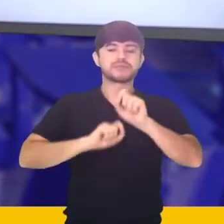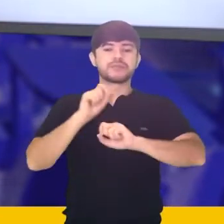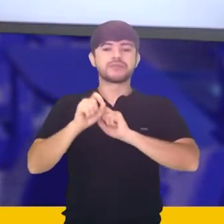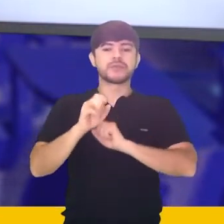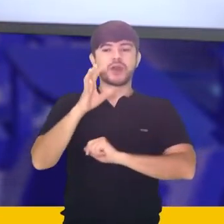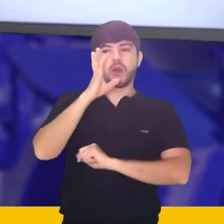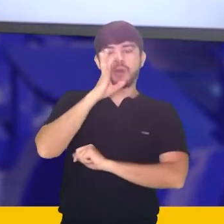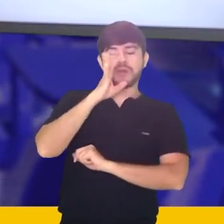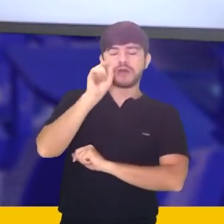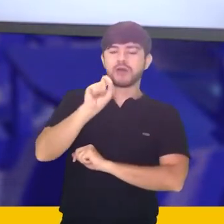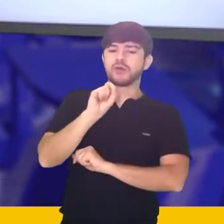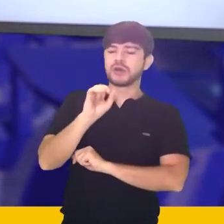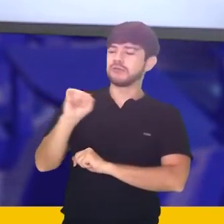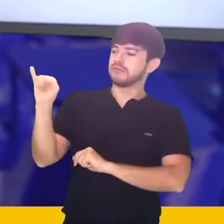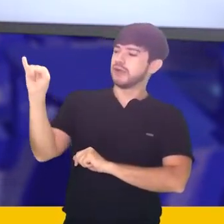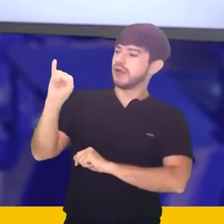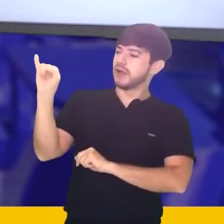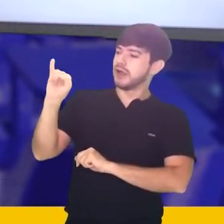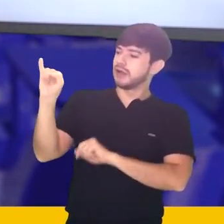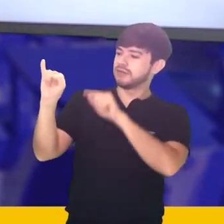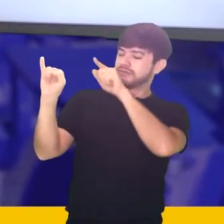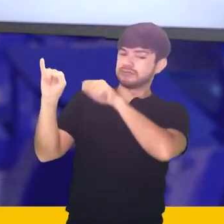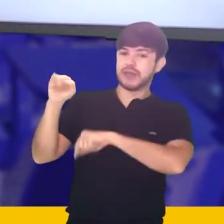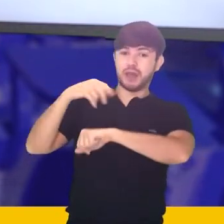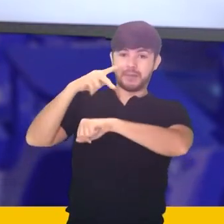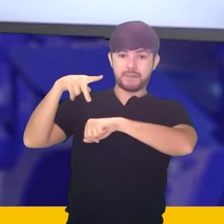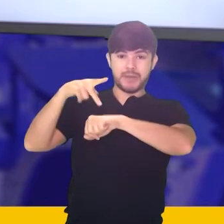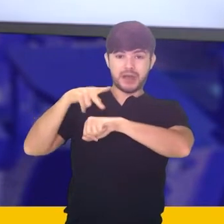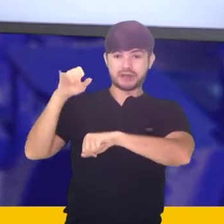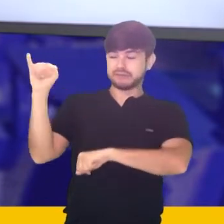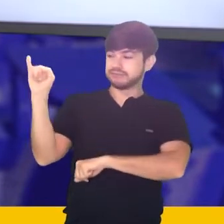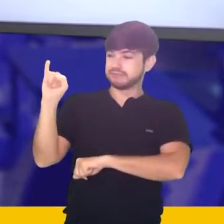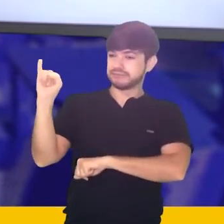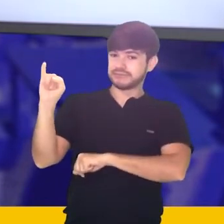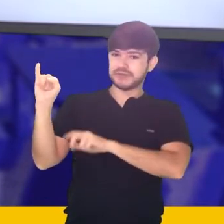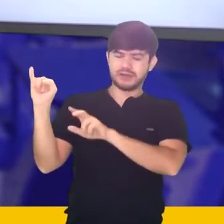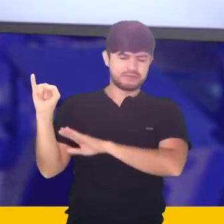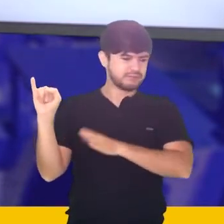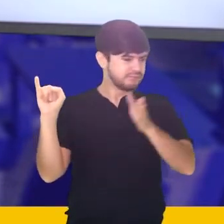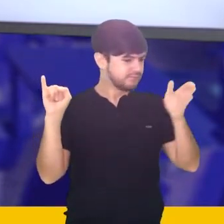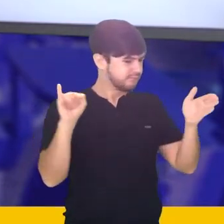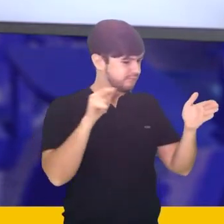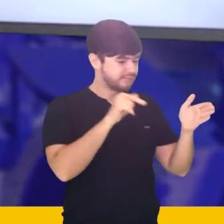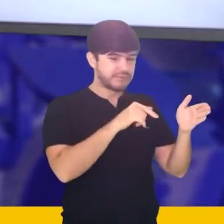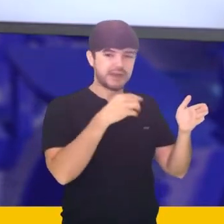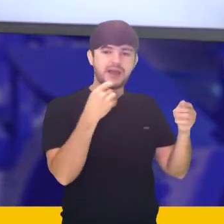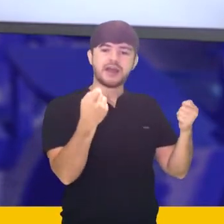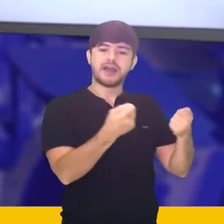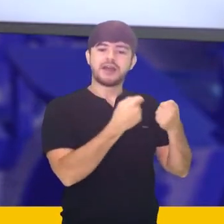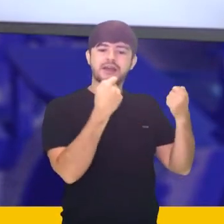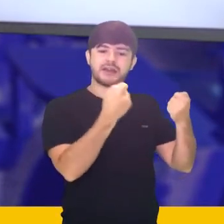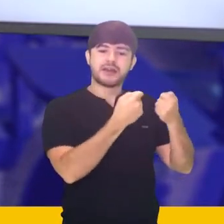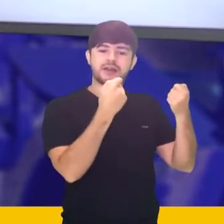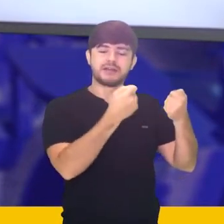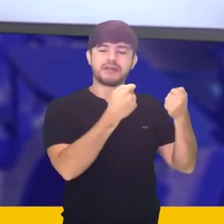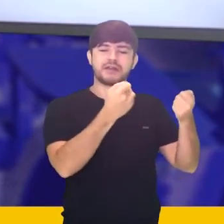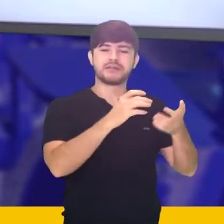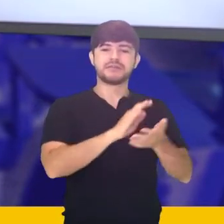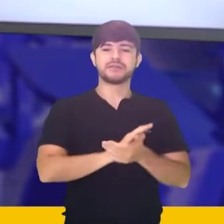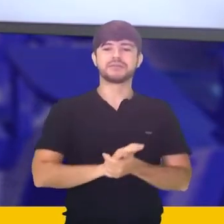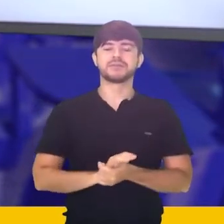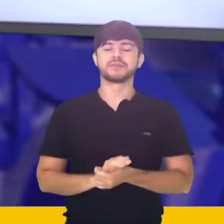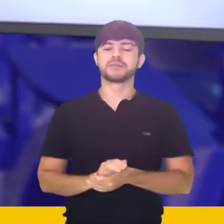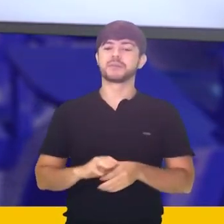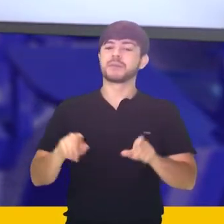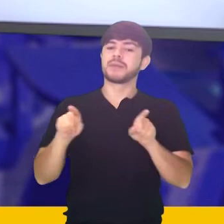da Itália, comparando o caso da Itália com a nossa cidade. A gente vai trabalhar a escala, né, uma escala local e